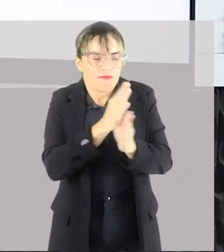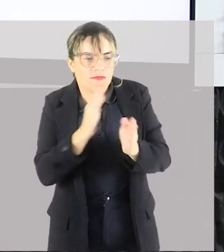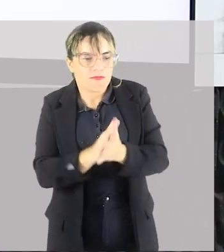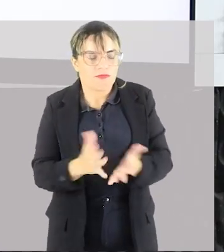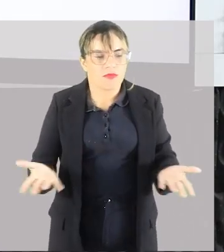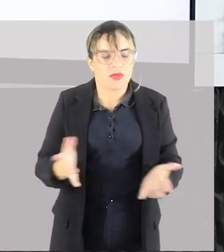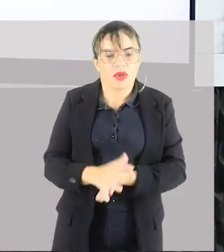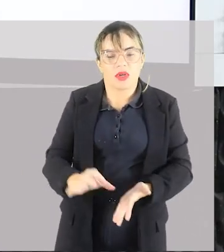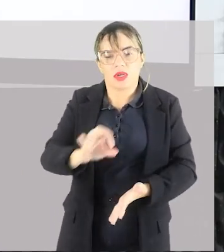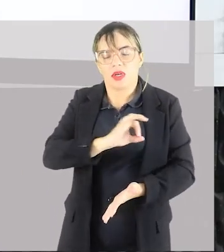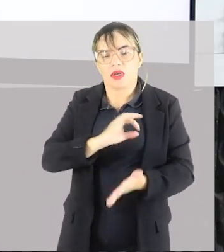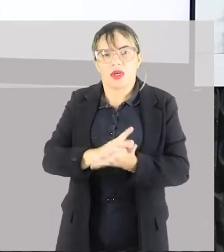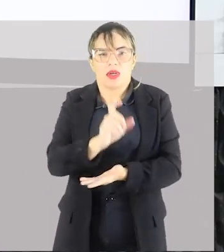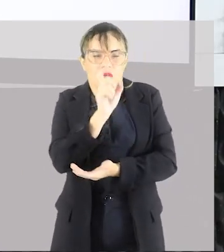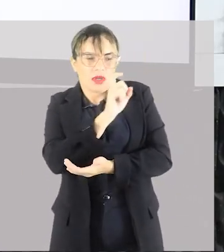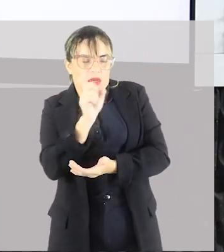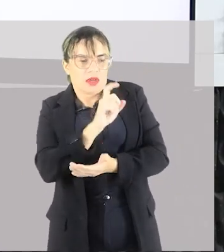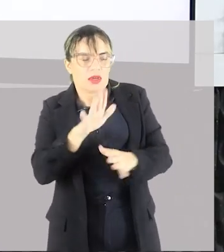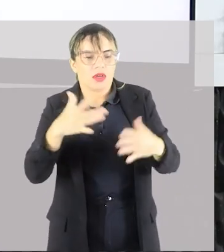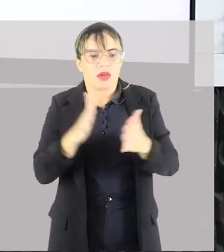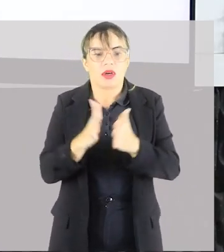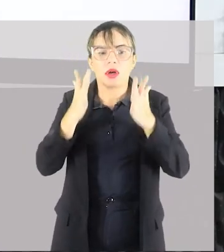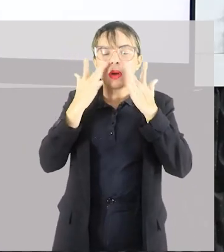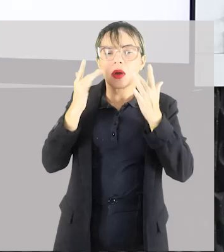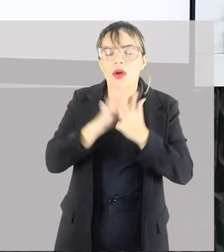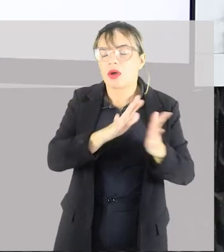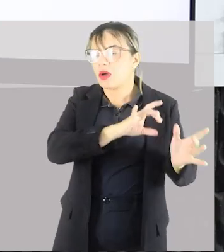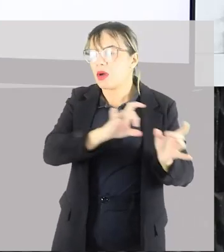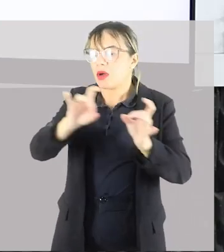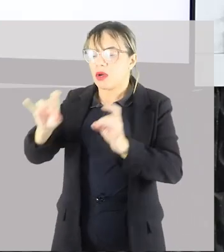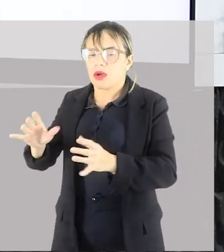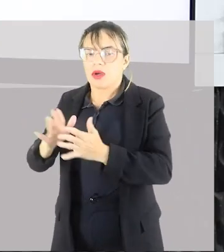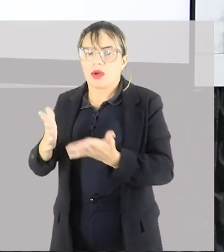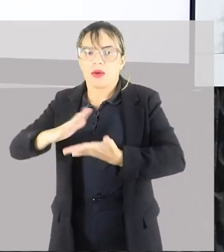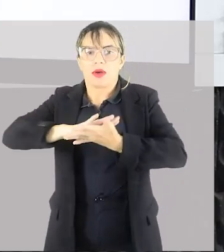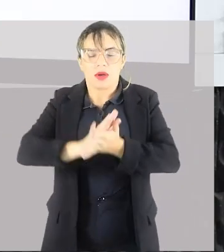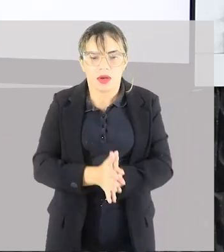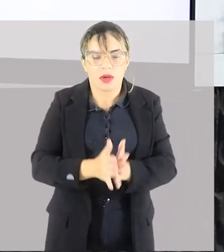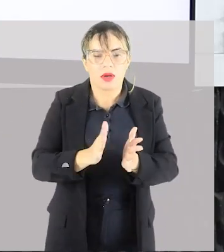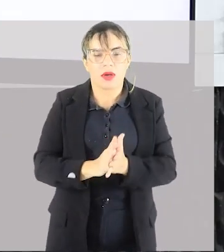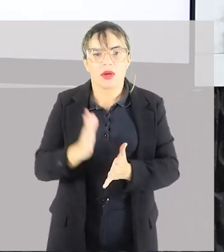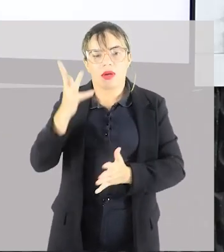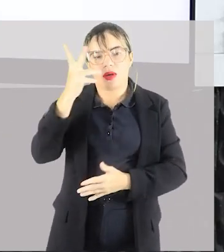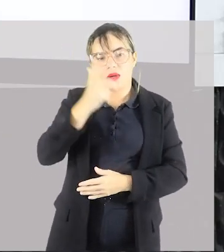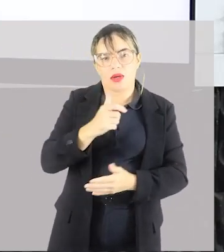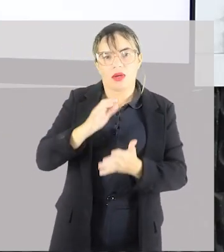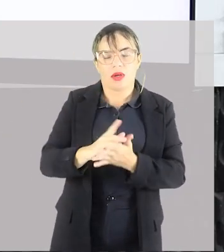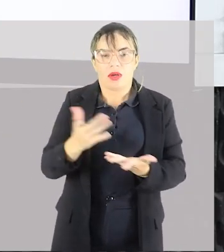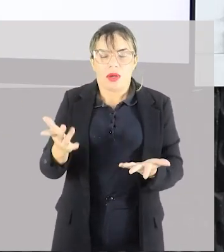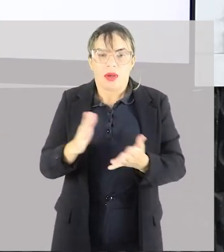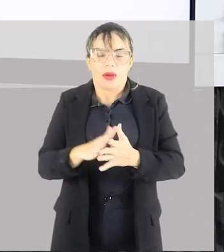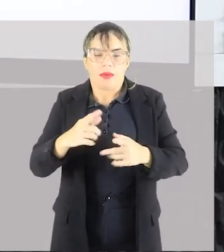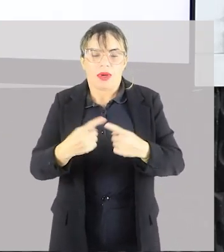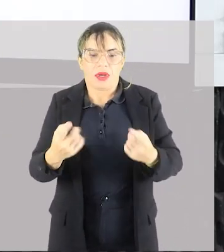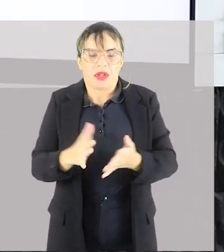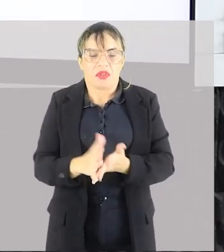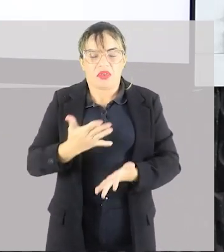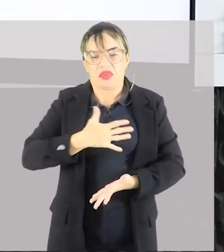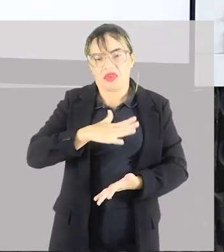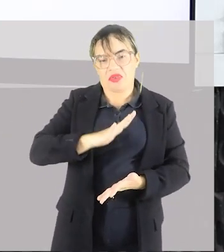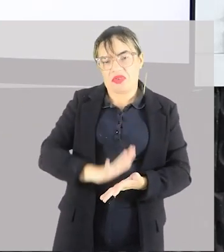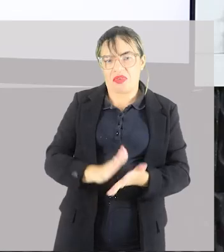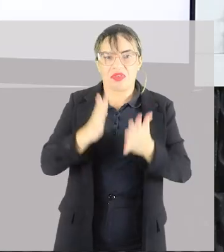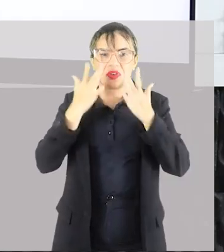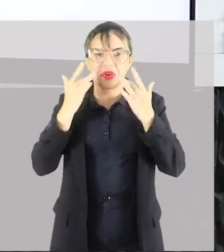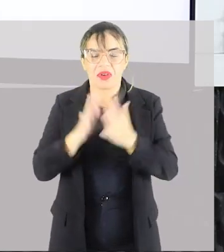quê? Porque o grafite, por muito tempo, foi uma arte marginalizada, sabia? É bonito? Meu câmera acha bonito, mas ele não gosta de arte contemporânea. Estranho, apesar